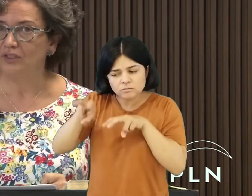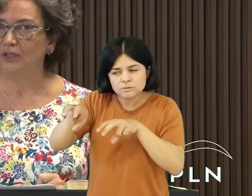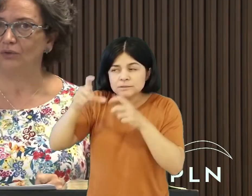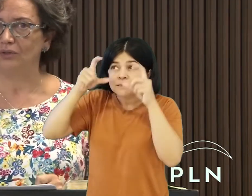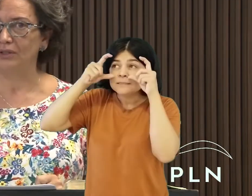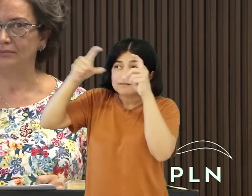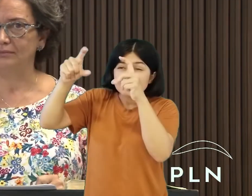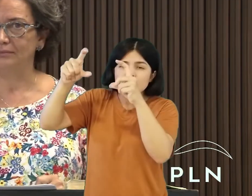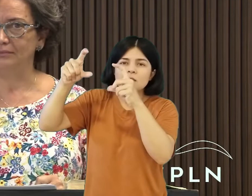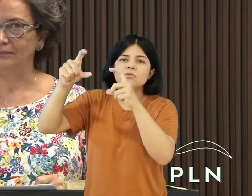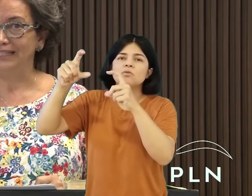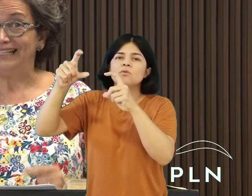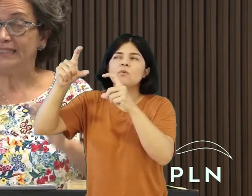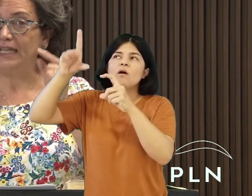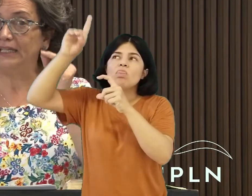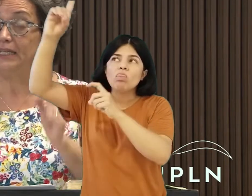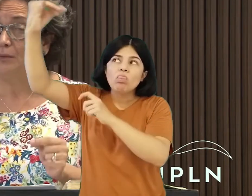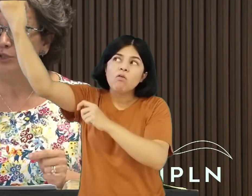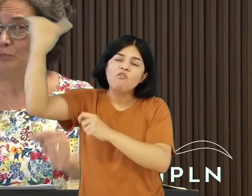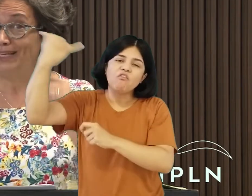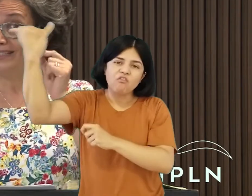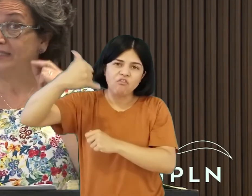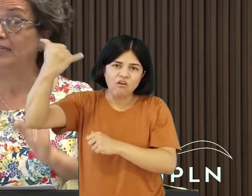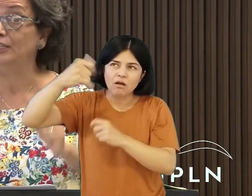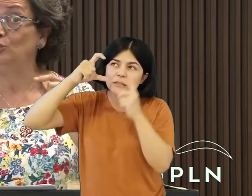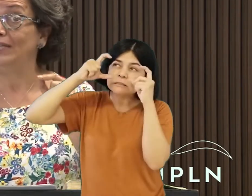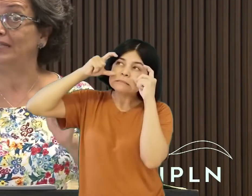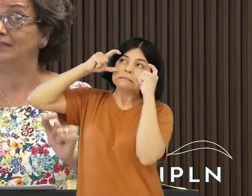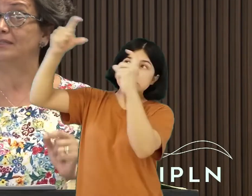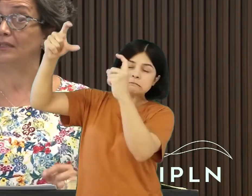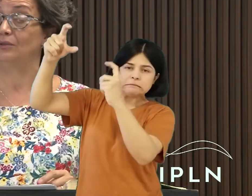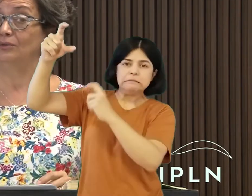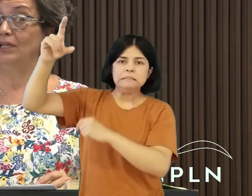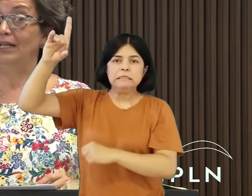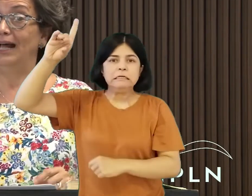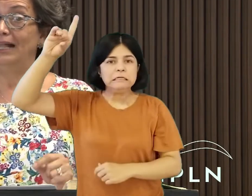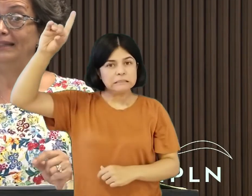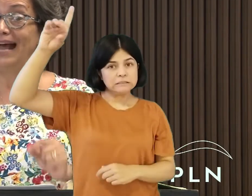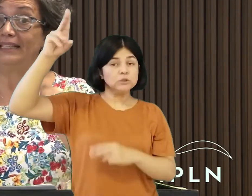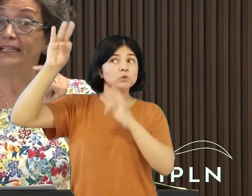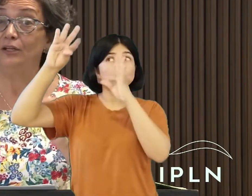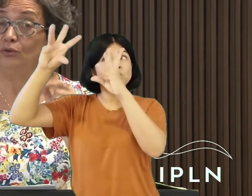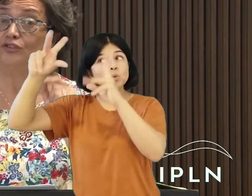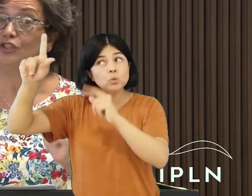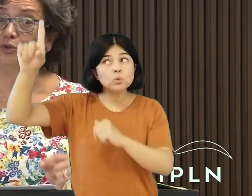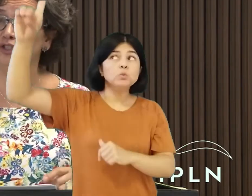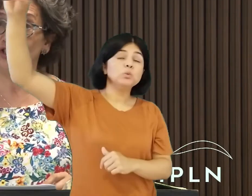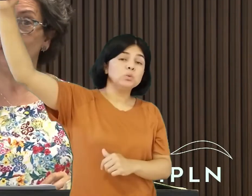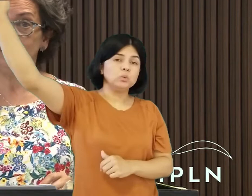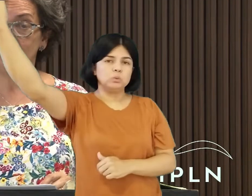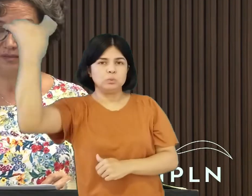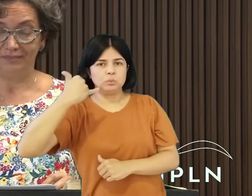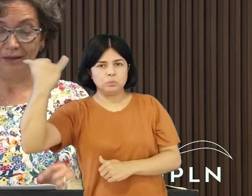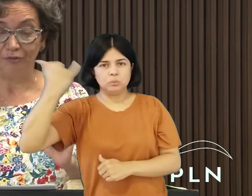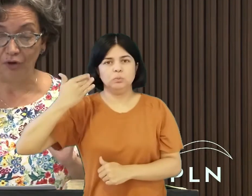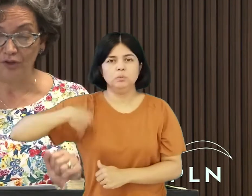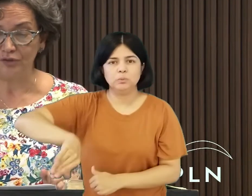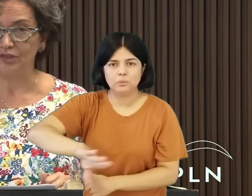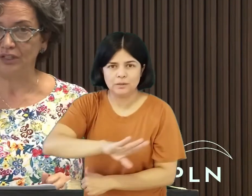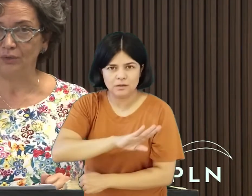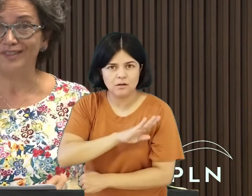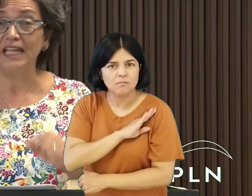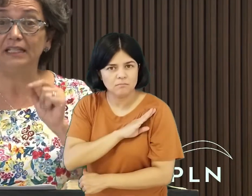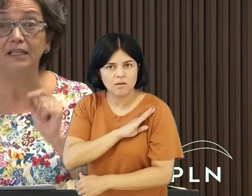voz do Senhor. Seguimos prestando atenção naquilo que o Senhor diz, na